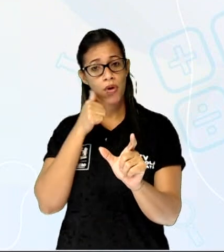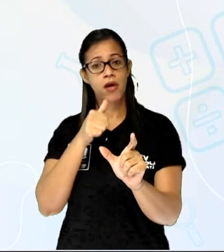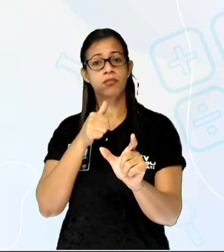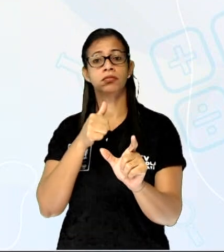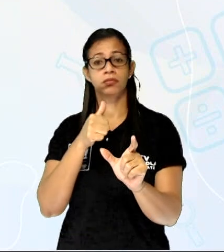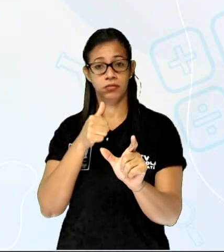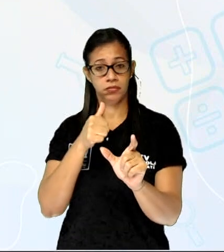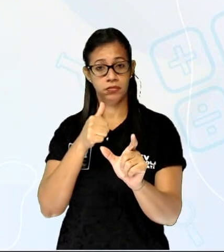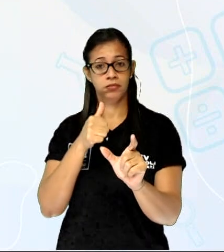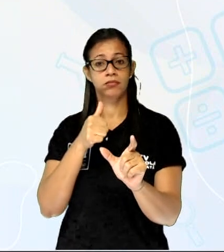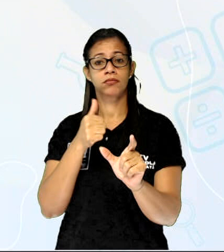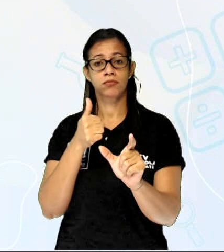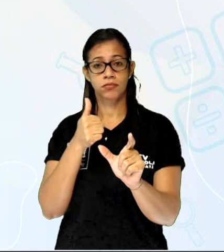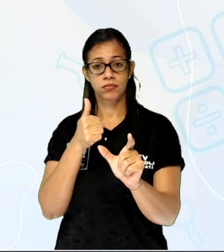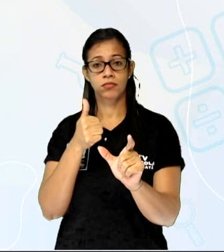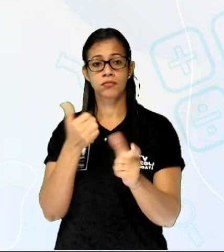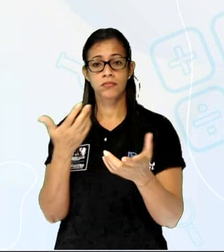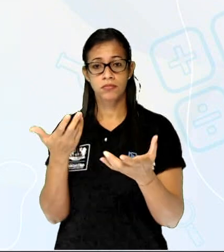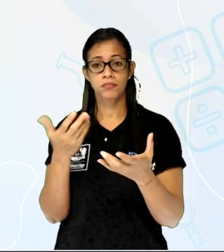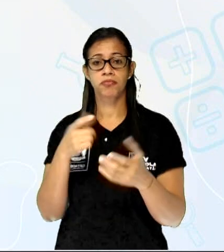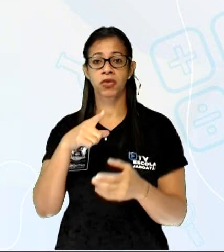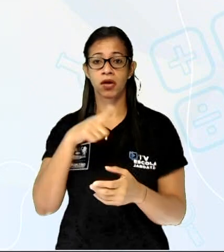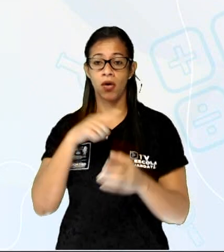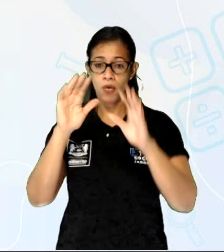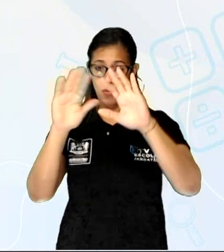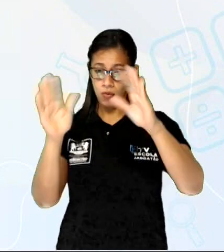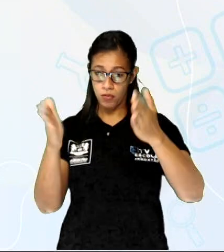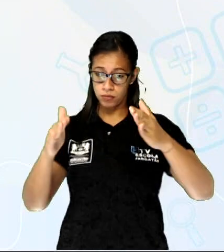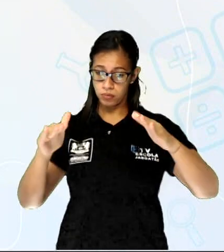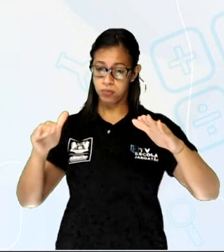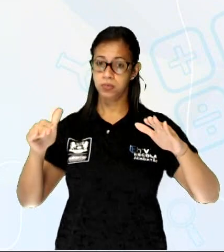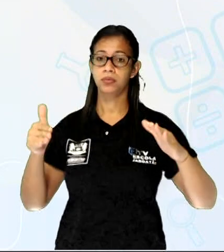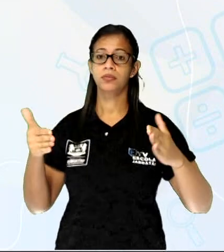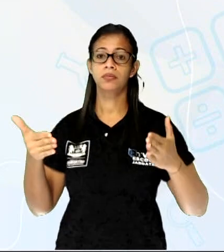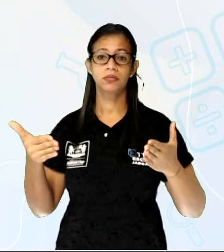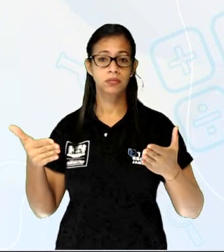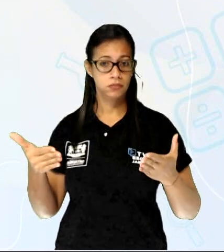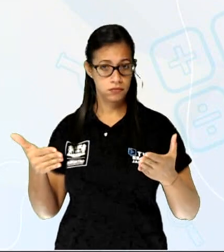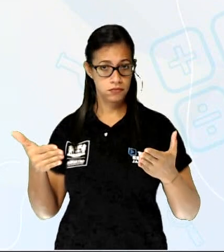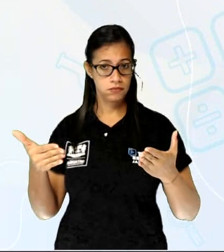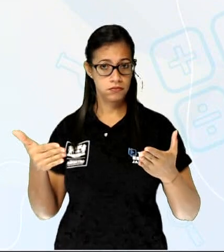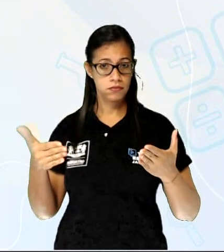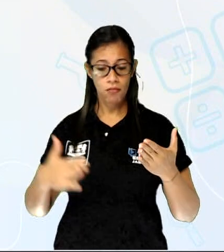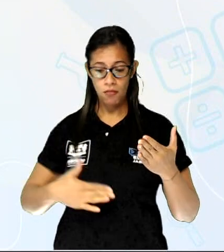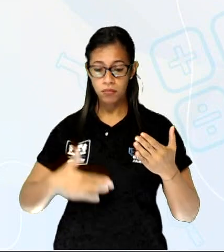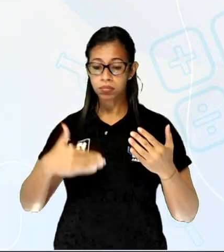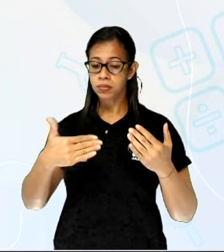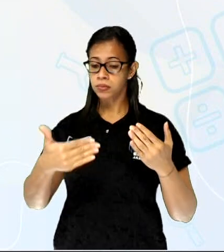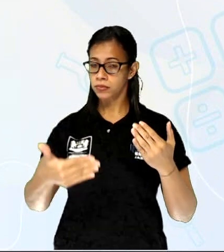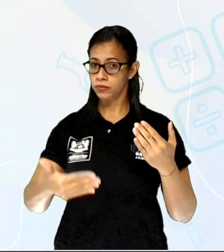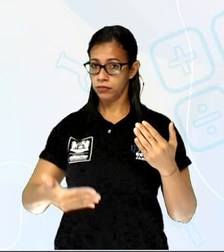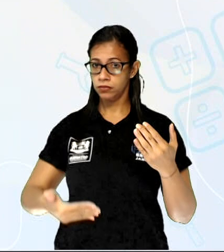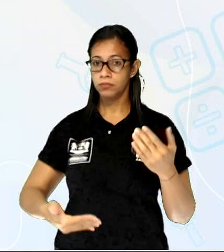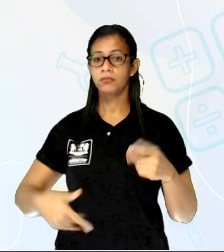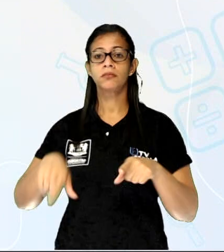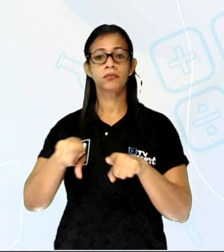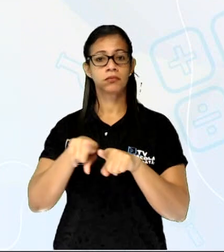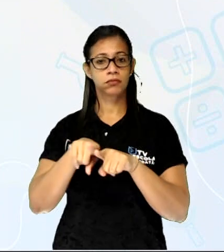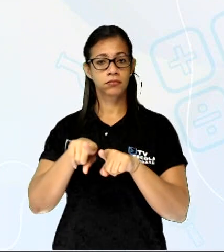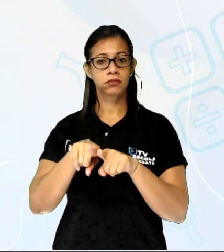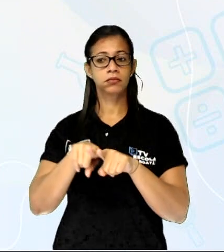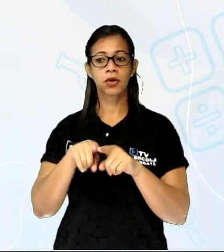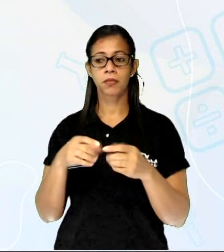ancas largas, quadris largos, ok? E tem um ventre protuberante, o que